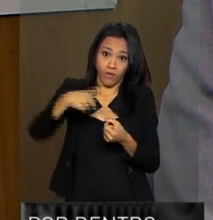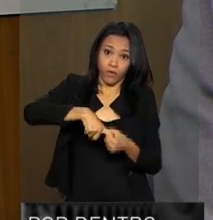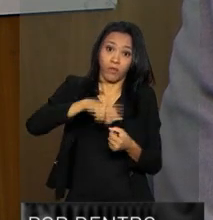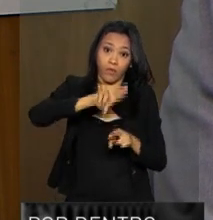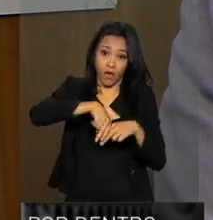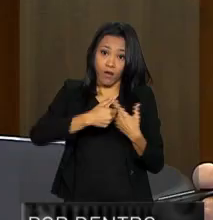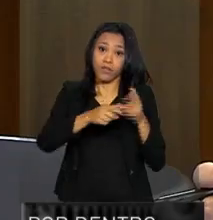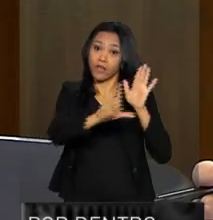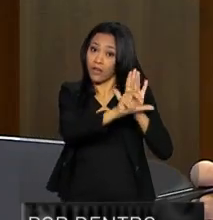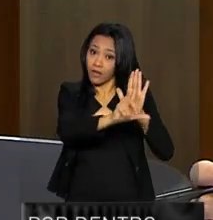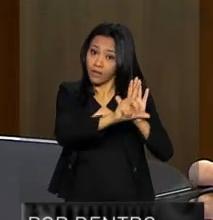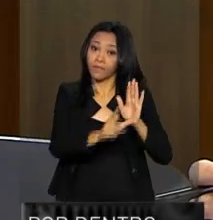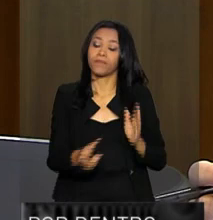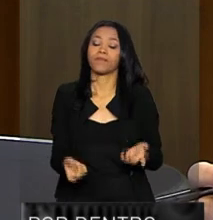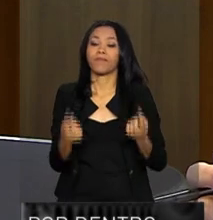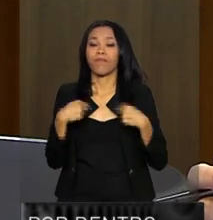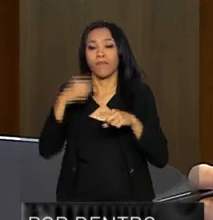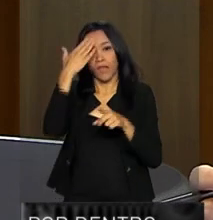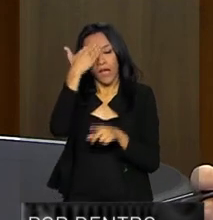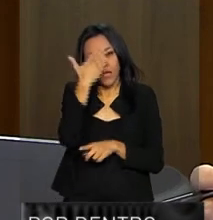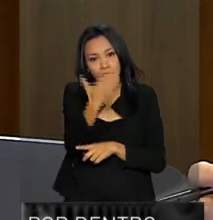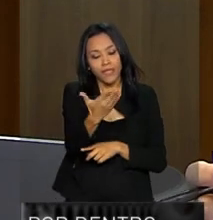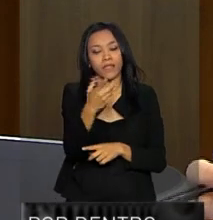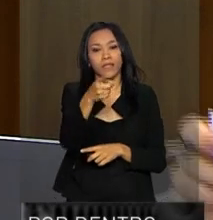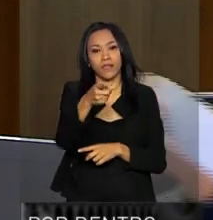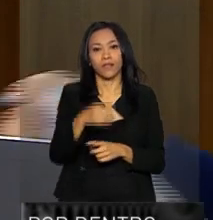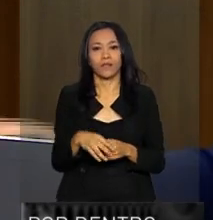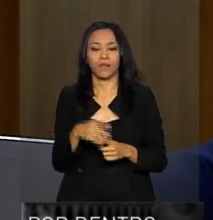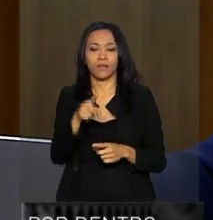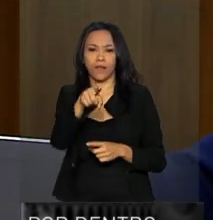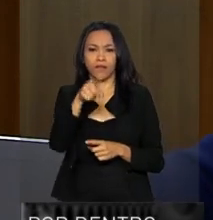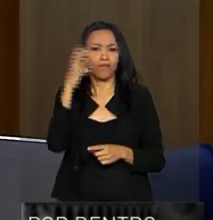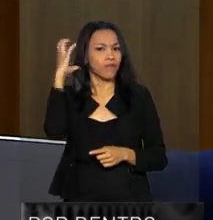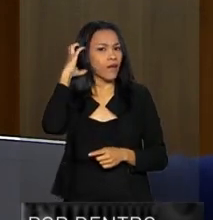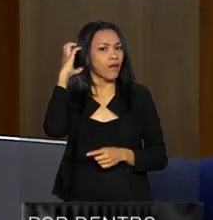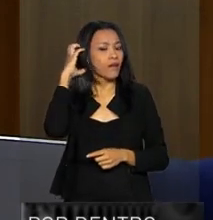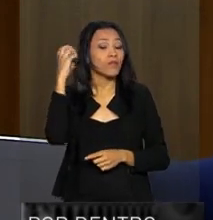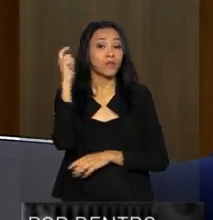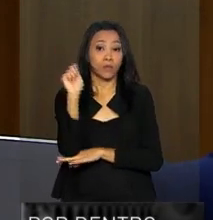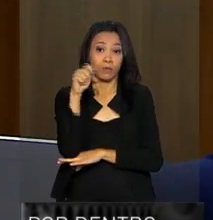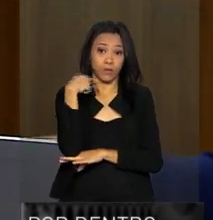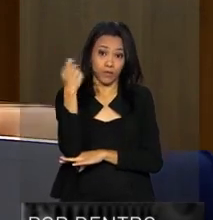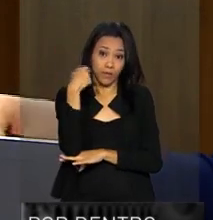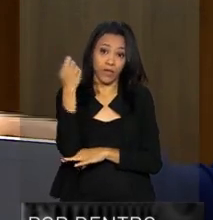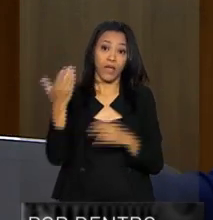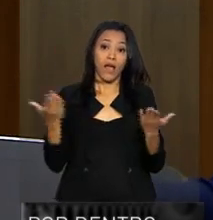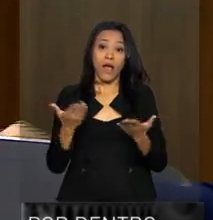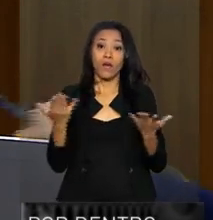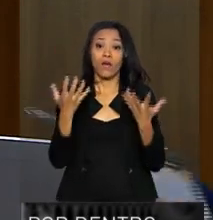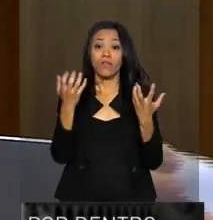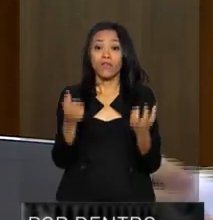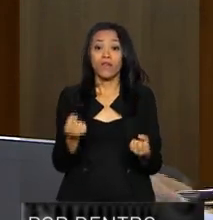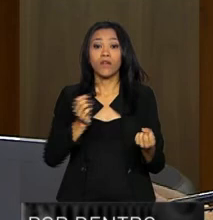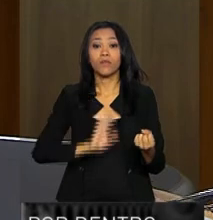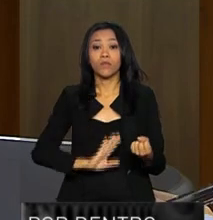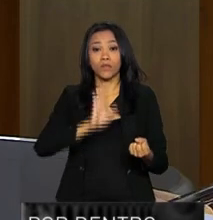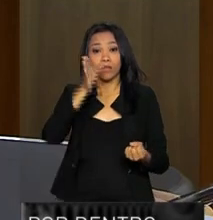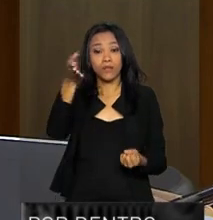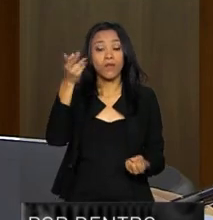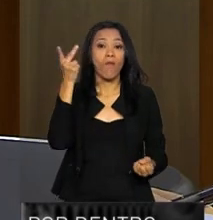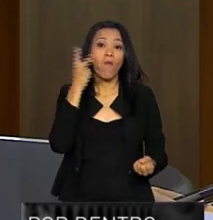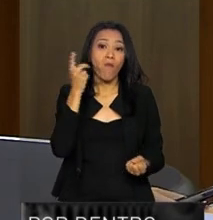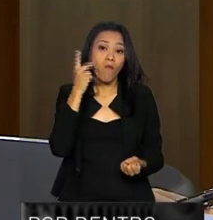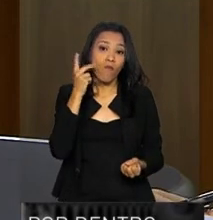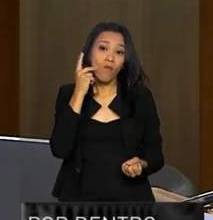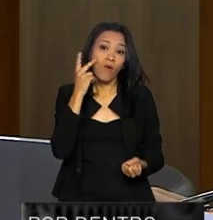rouanet agradeço a participação da daiane iwate da rádio guaíba de porto alegre ministro a gente segue agora tem 16 pra fortaleza